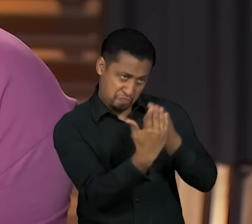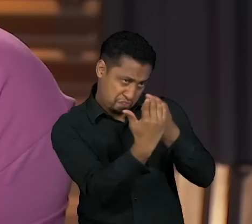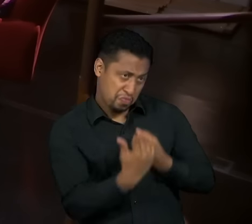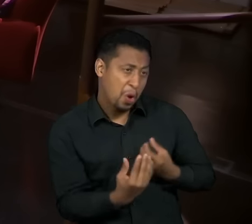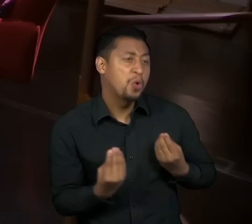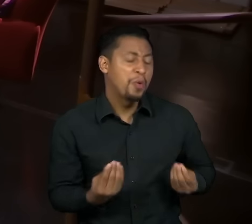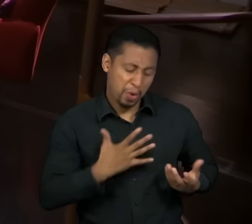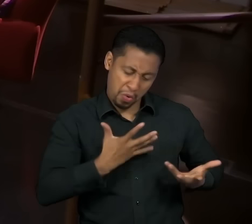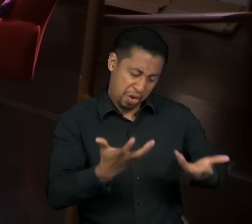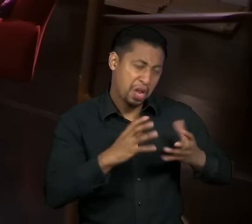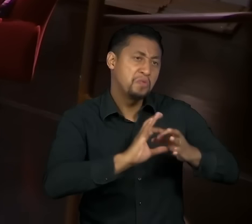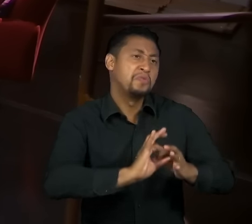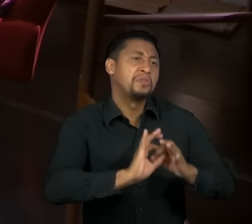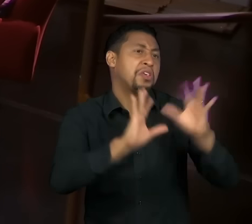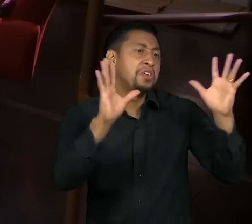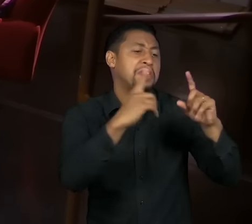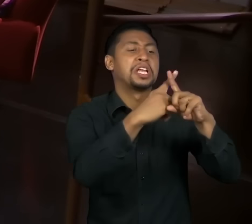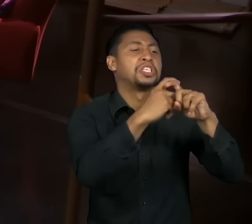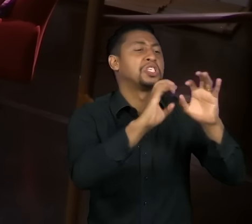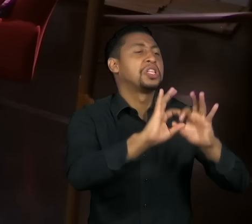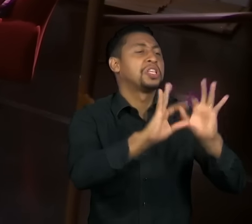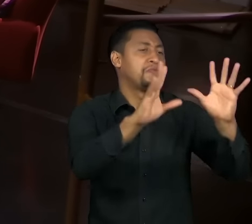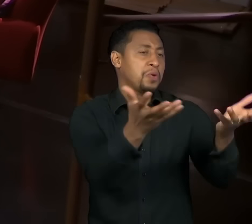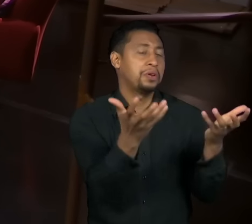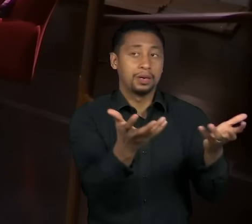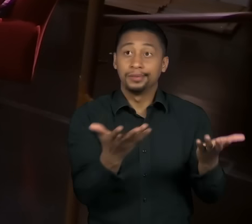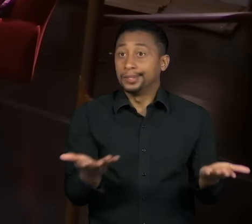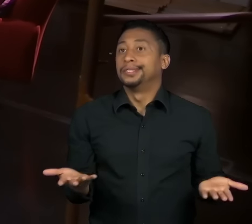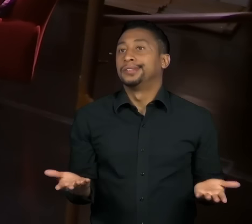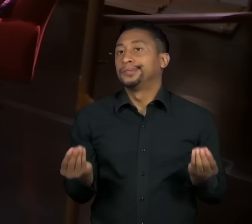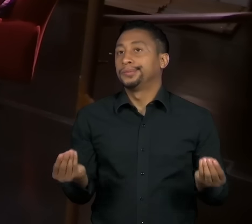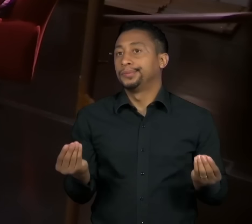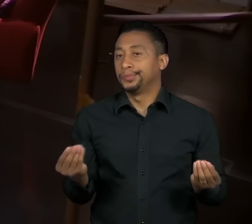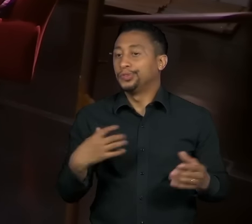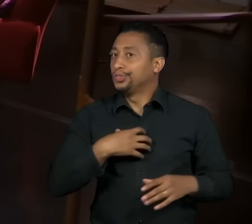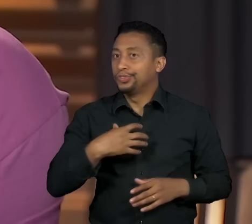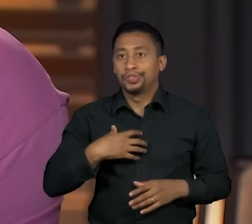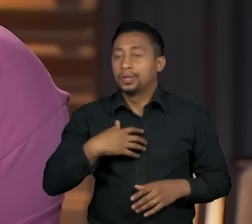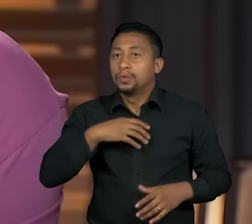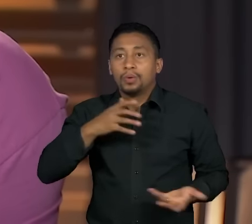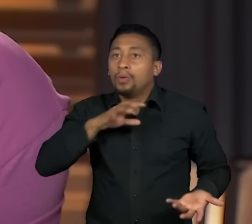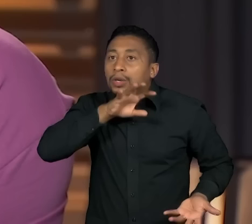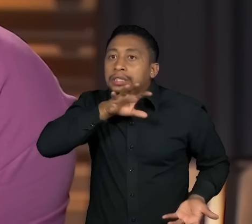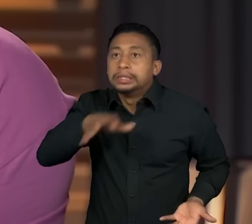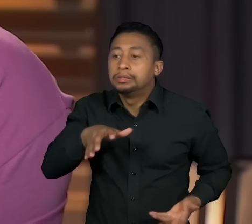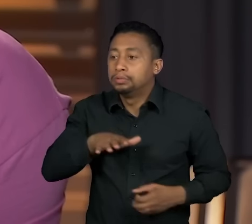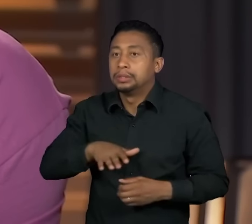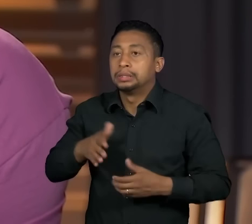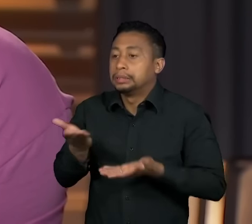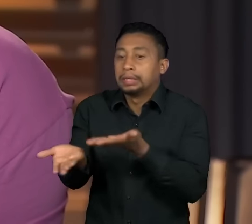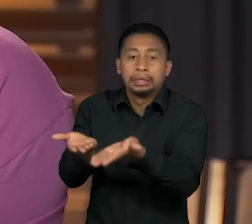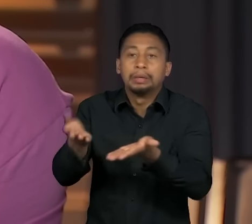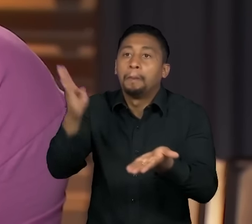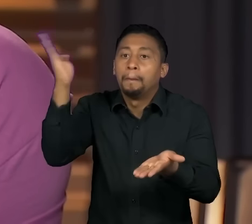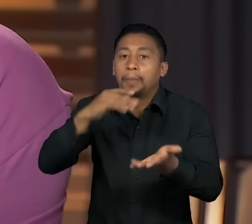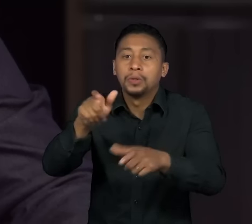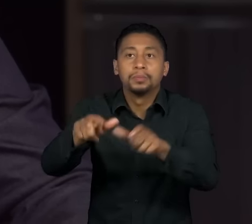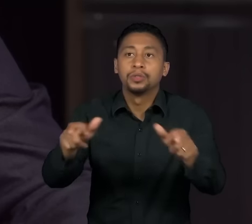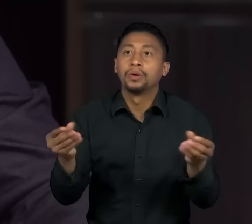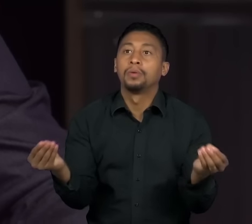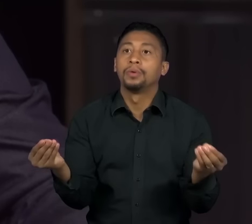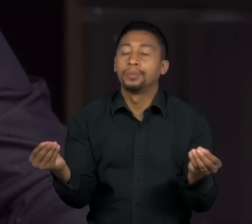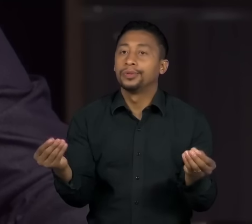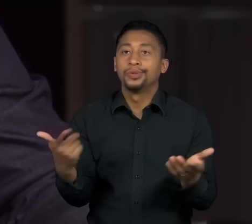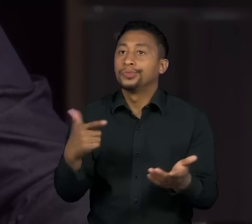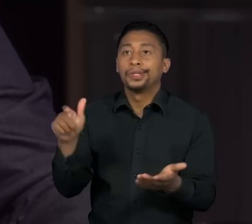ser livre, um nazista livre. Quero ser livre para ser horrível com as pessoas e não ter nenhuma consequência sobre isso. Eu acho que a